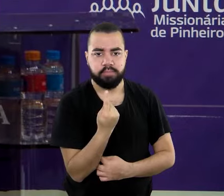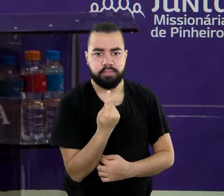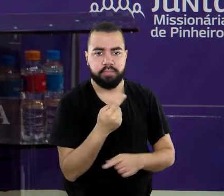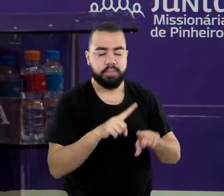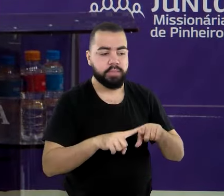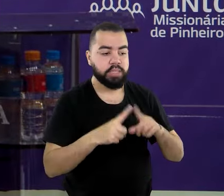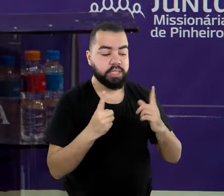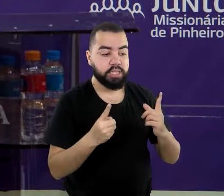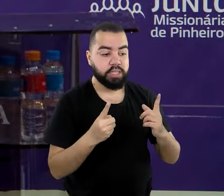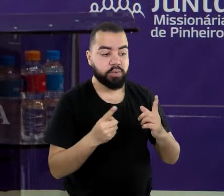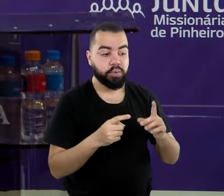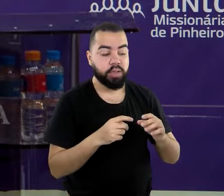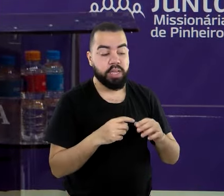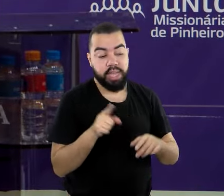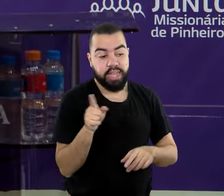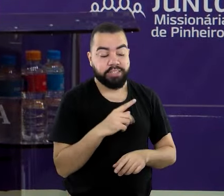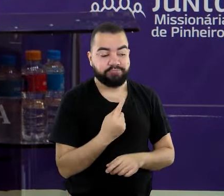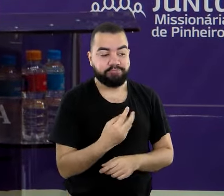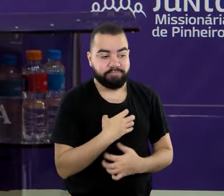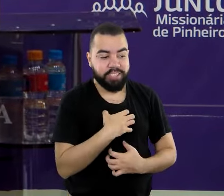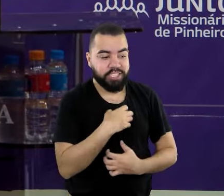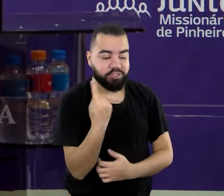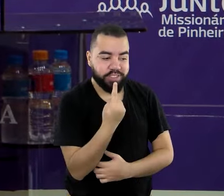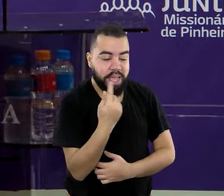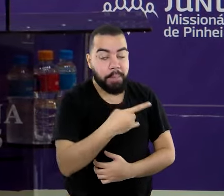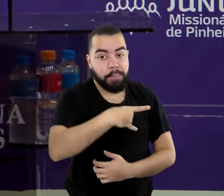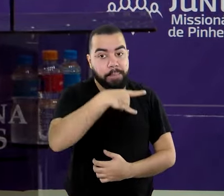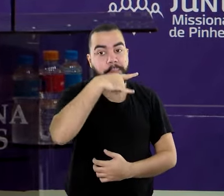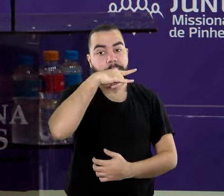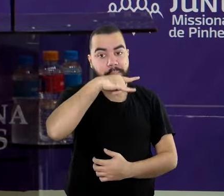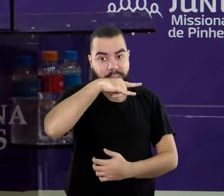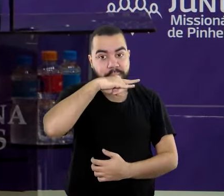que por ela se sentir muito só, acho que ela tinha bebido um pouco.